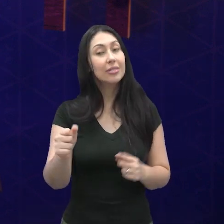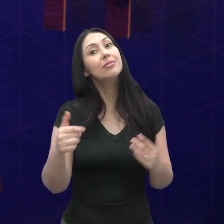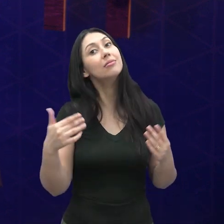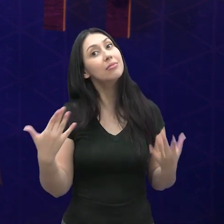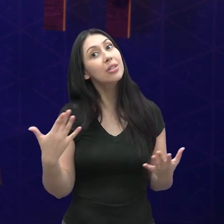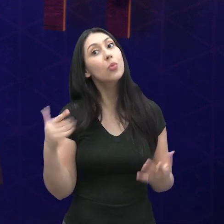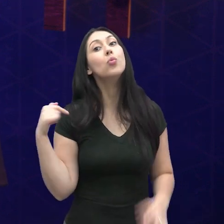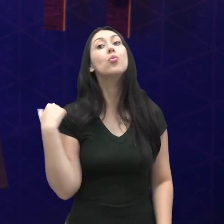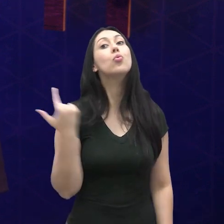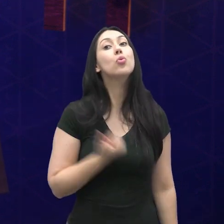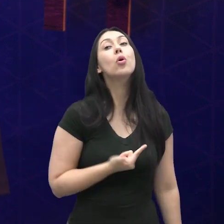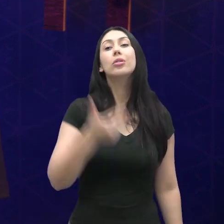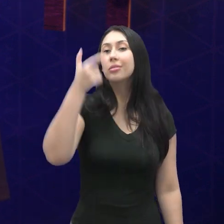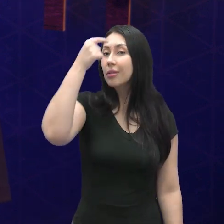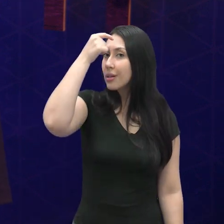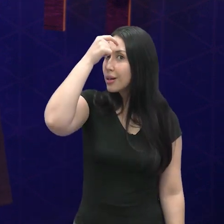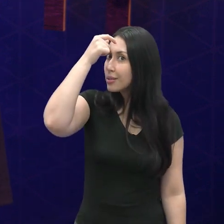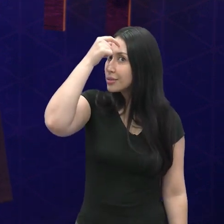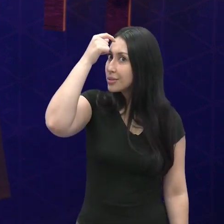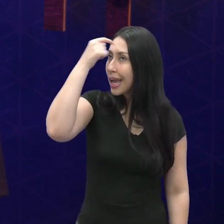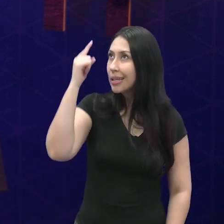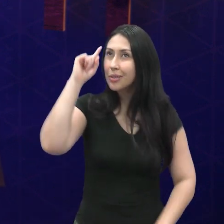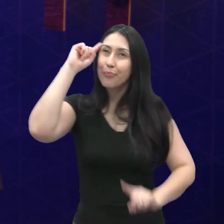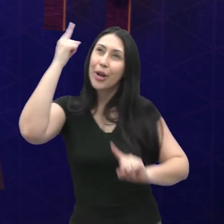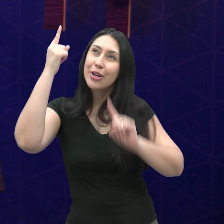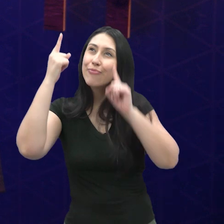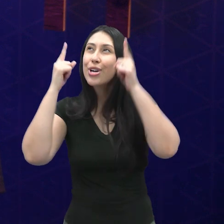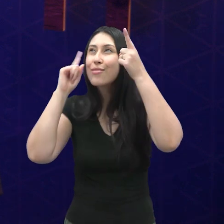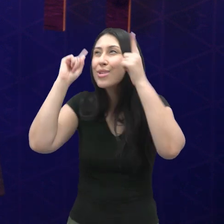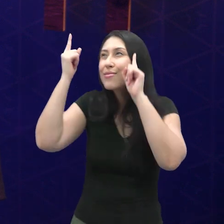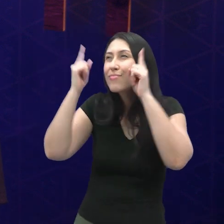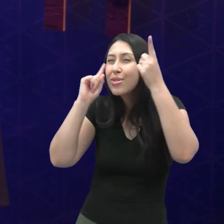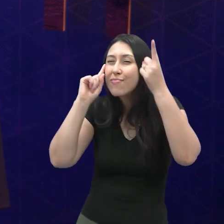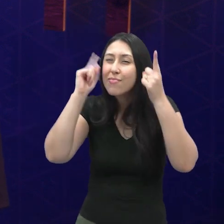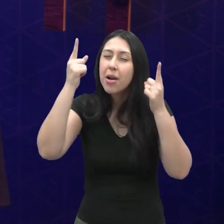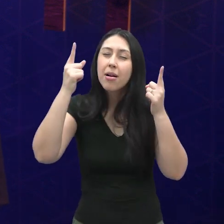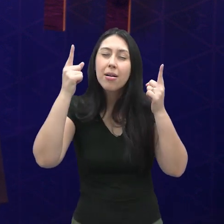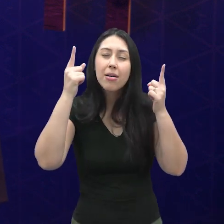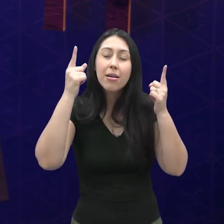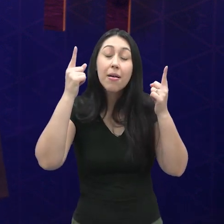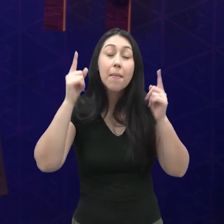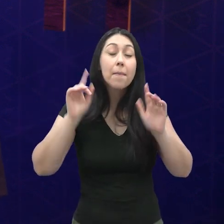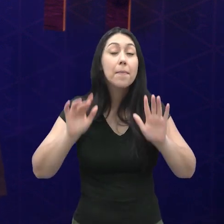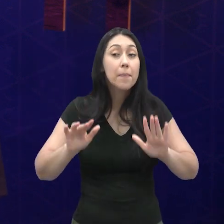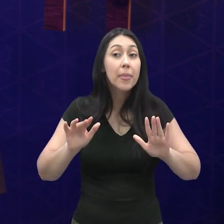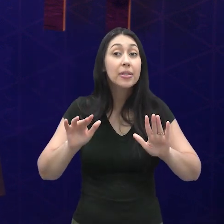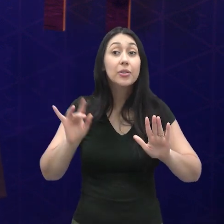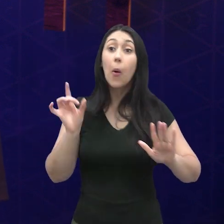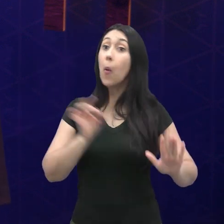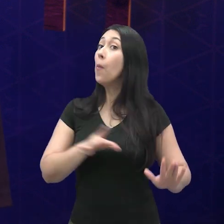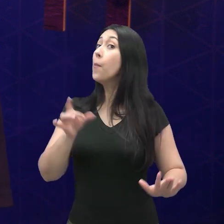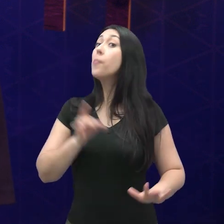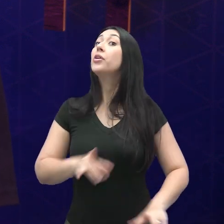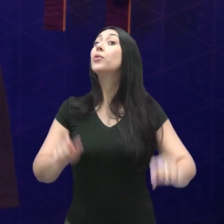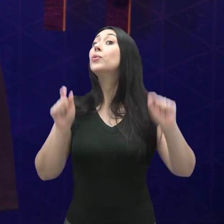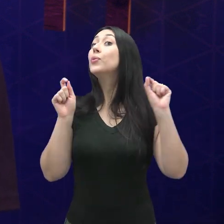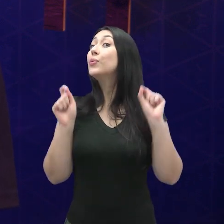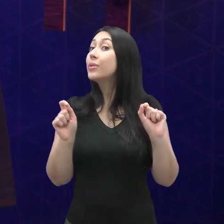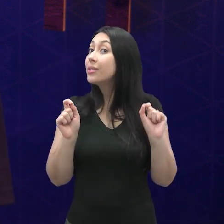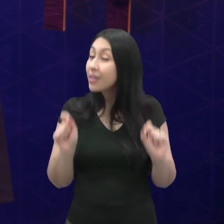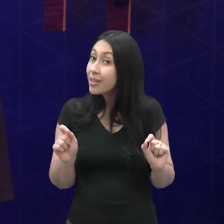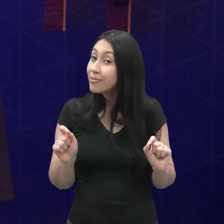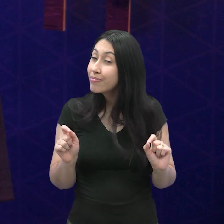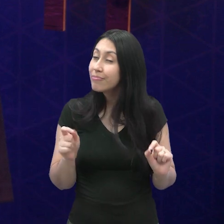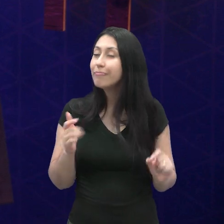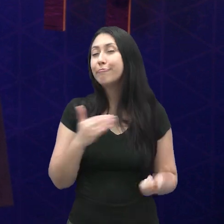a gente é consciente, a gente é todo criativão, né, na natureza, mas o nosso maior medo continua